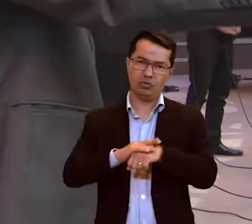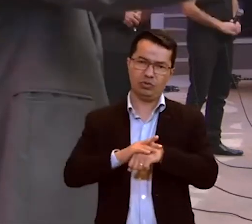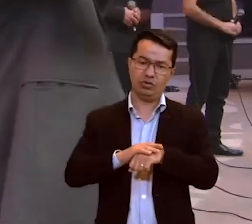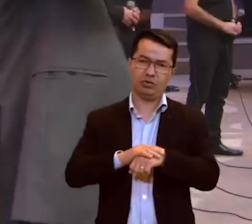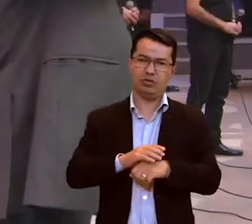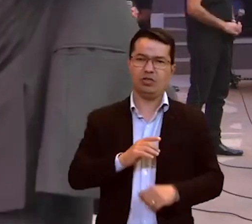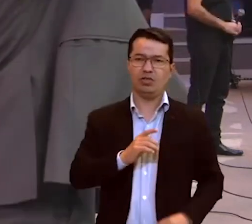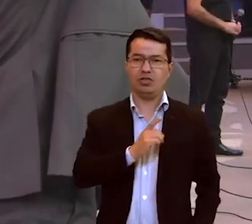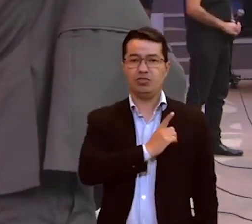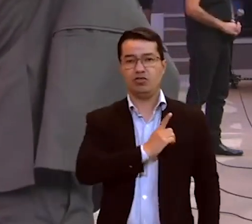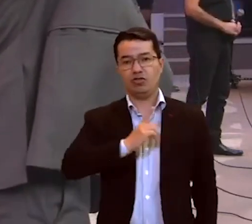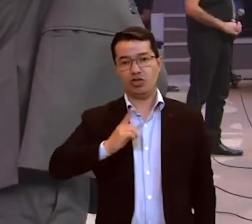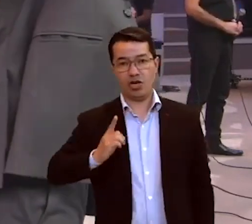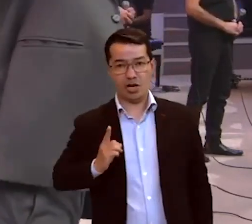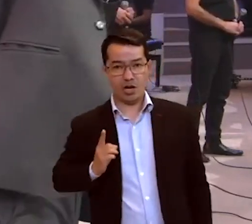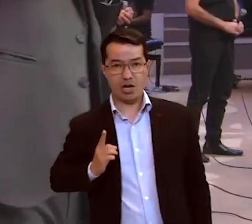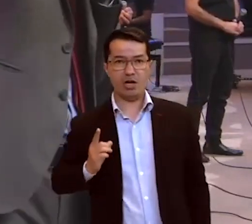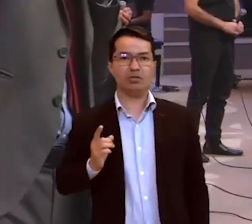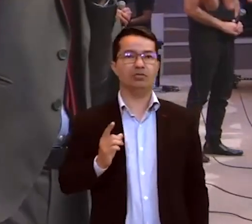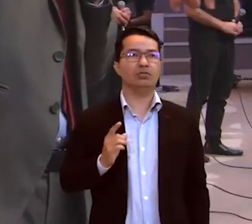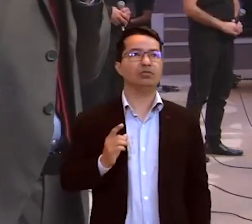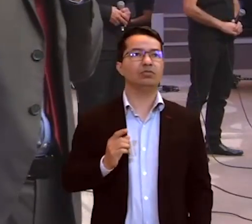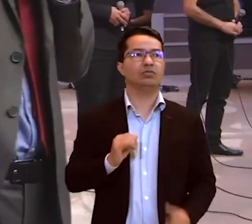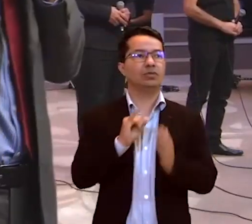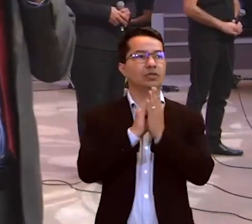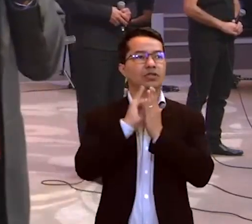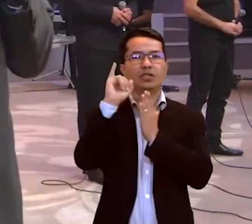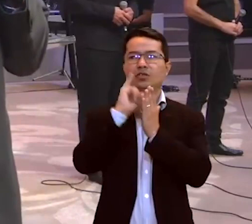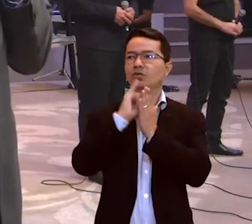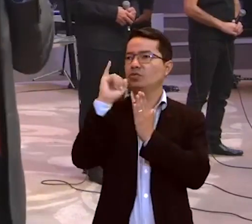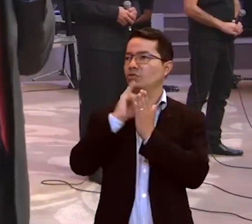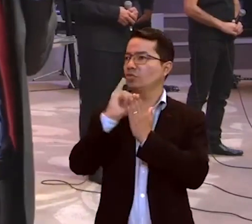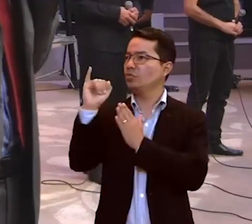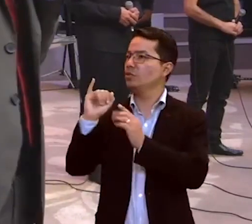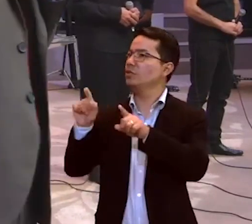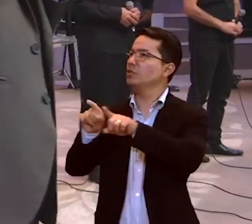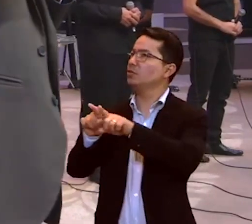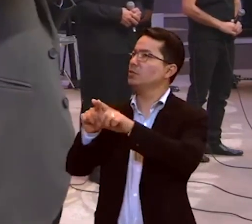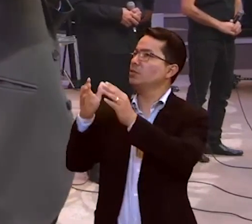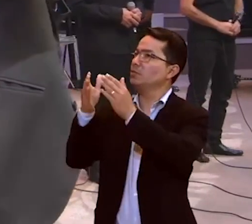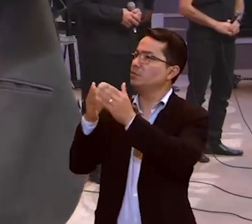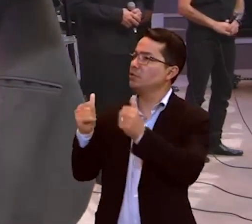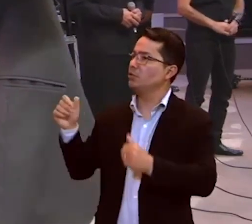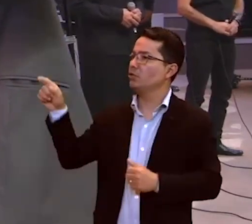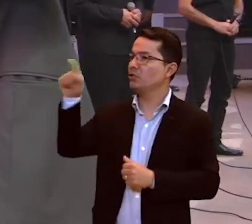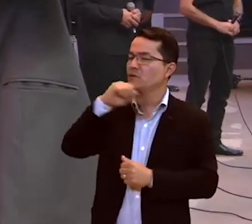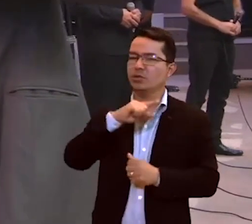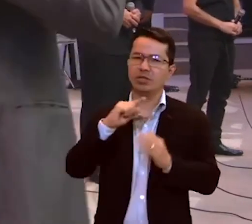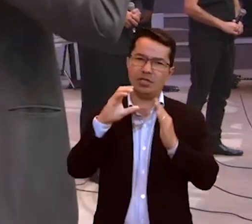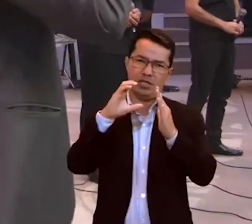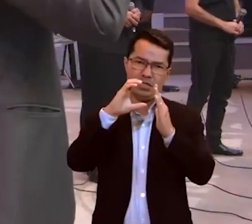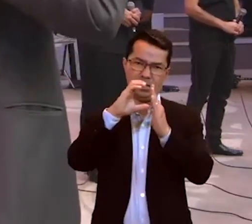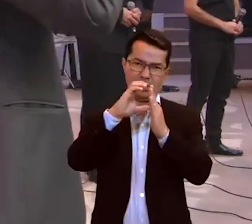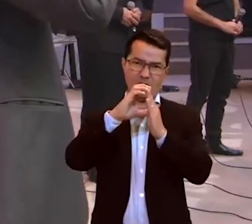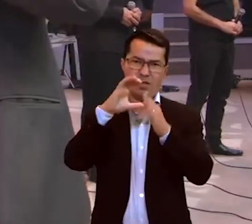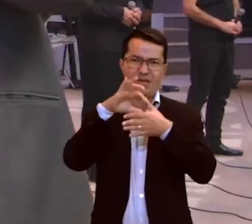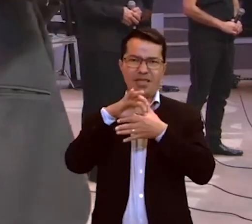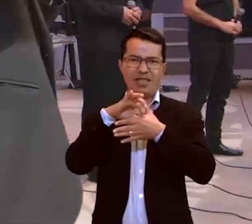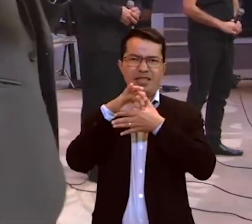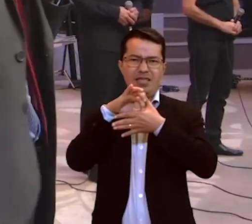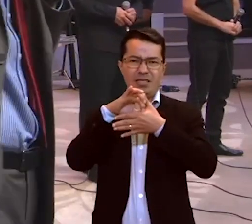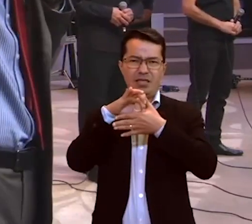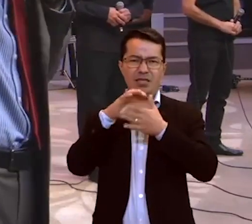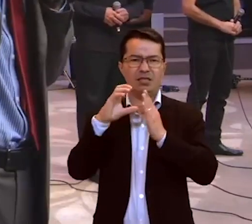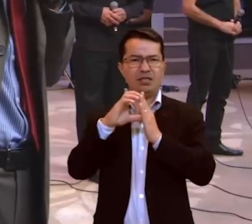sentinelas, algumas pessoas vão lá na galeria, outras pessoas vão ficar aqui. Eu vou também pedir para líderes de célula me ajudarem nessa oração, porque